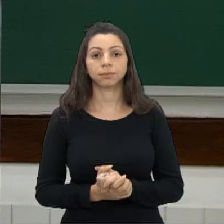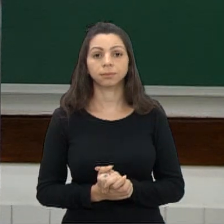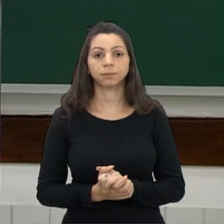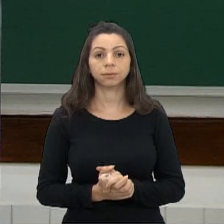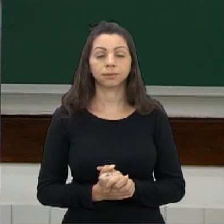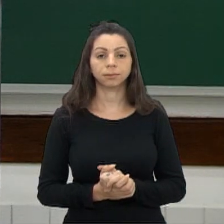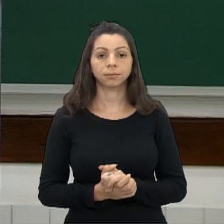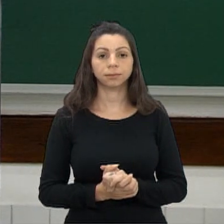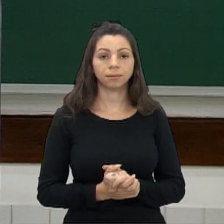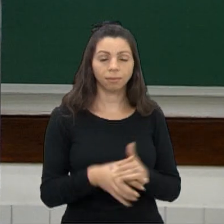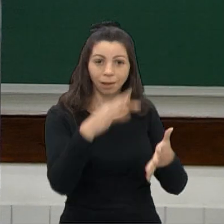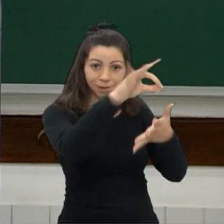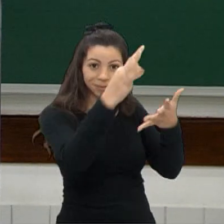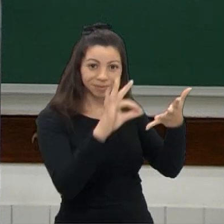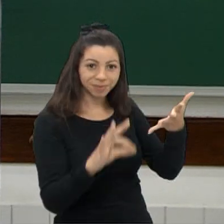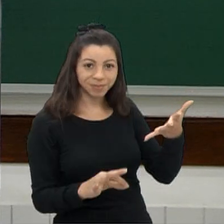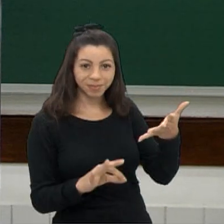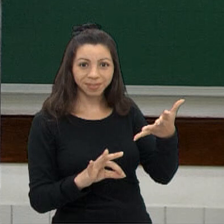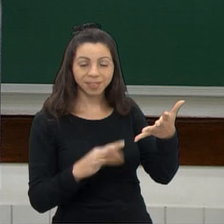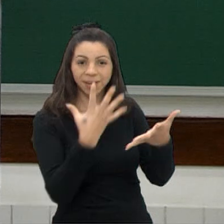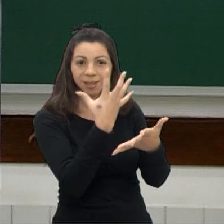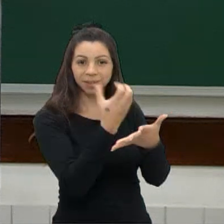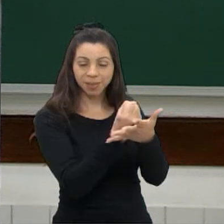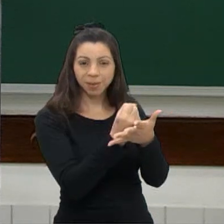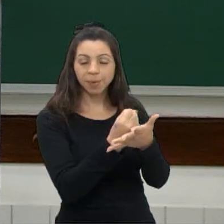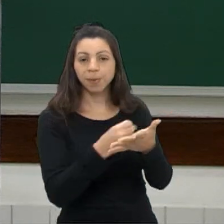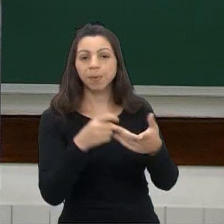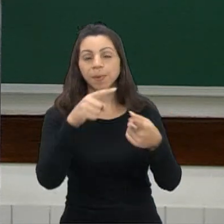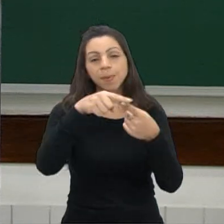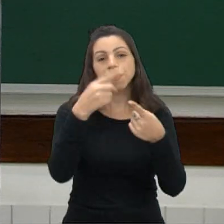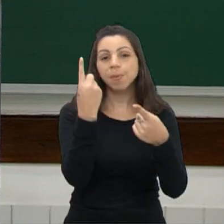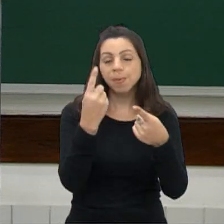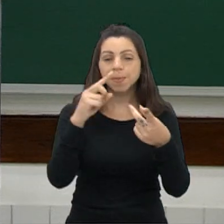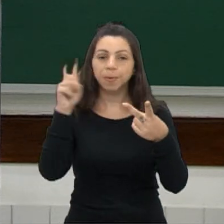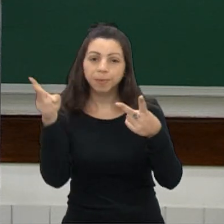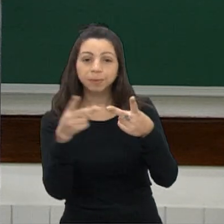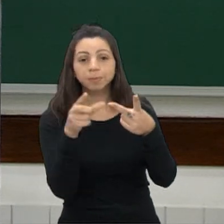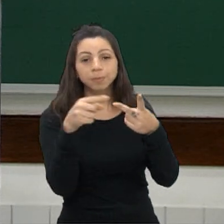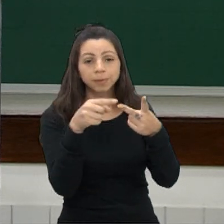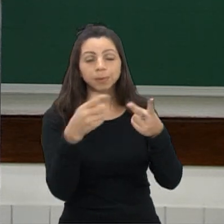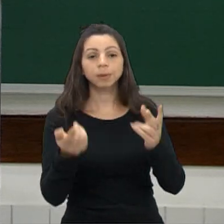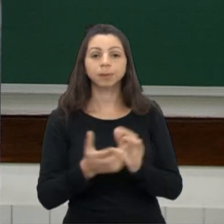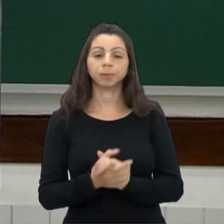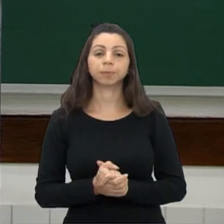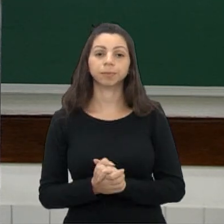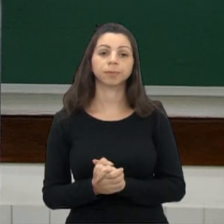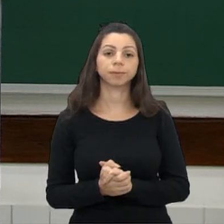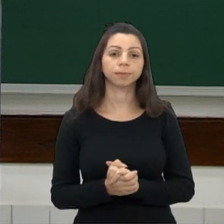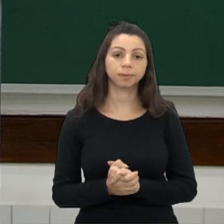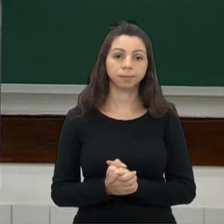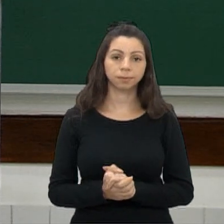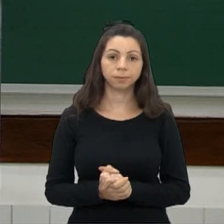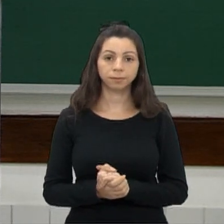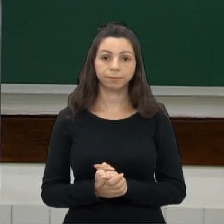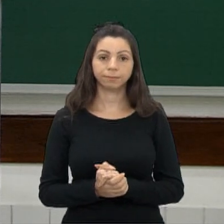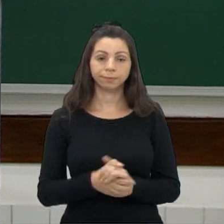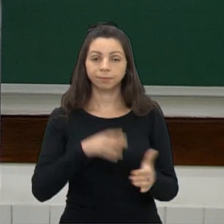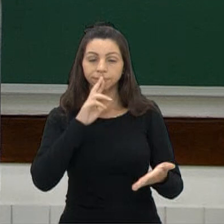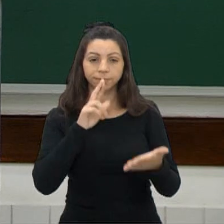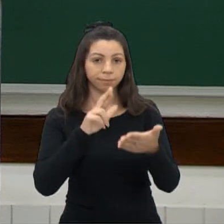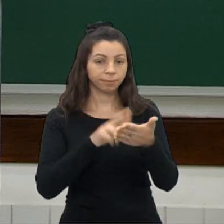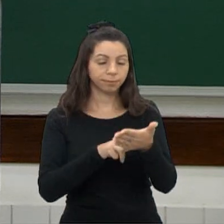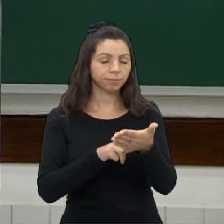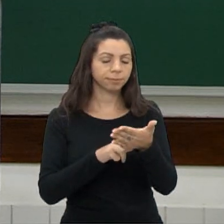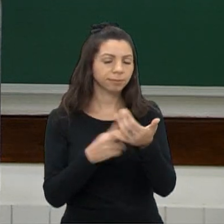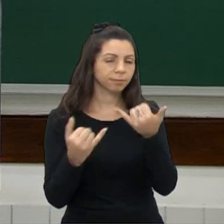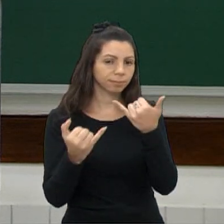Vamos para a correção. Anotou a resposta 1, resposta número 2. Veja comigo se a ideia da resposta é a